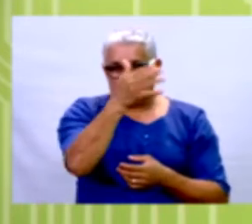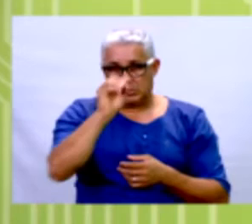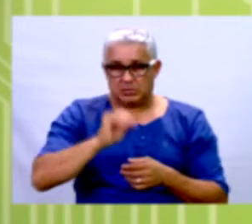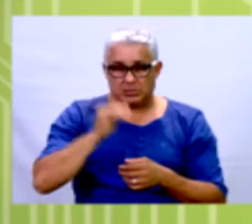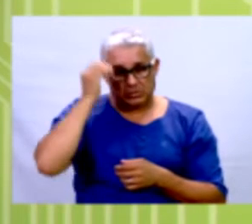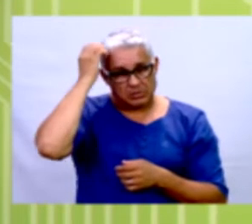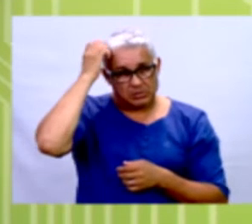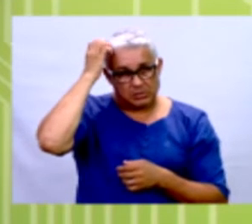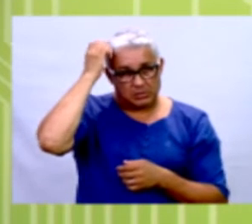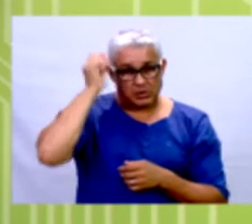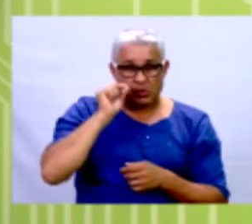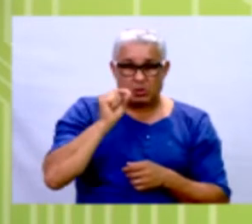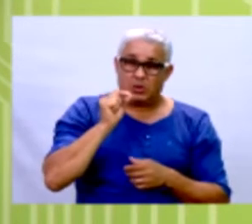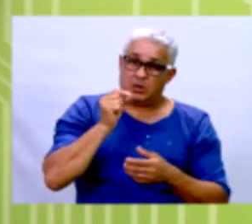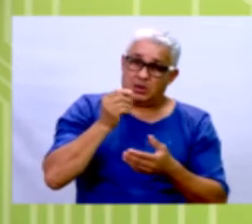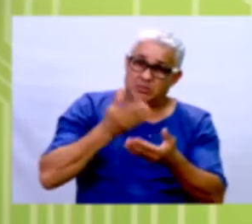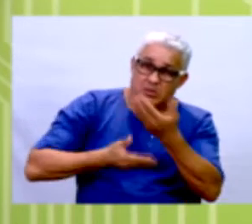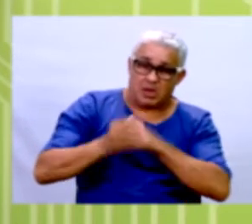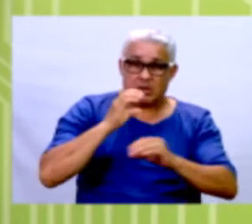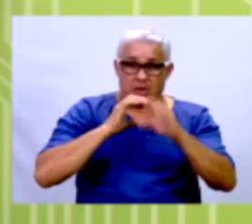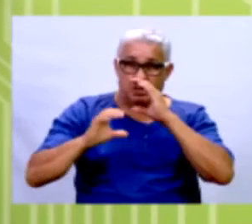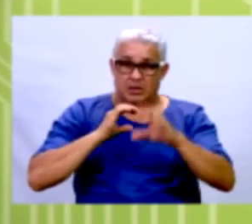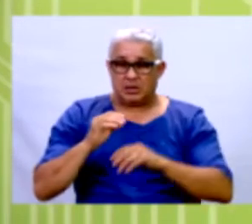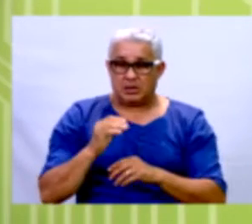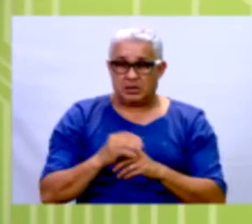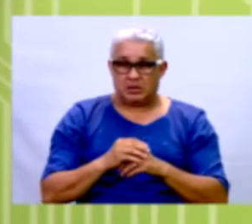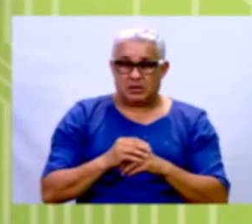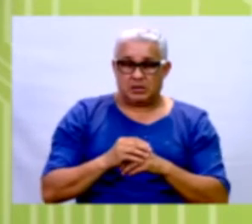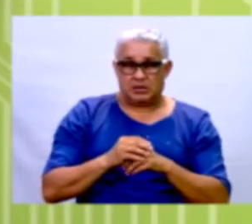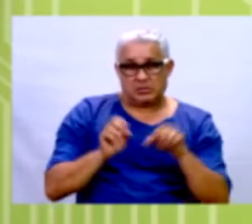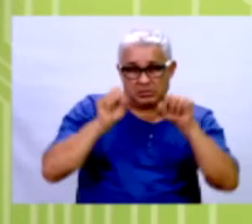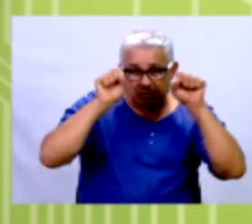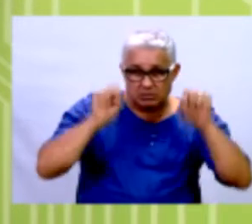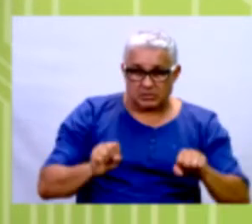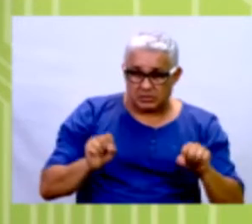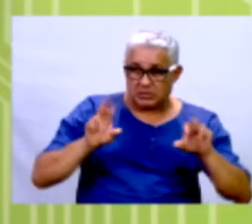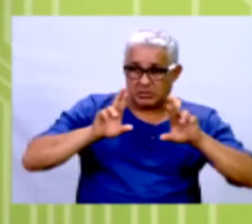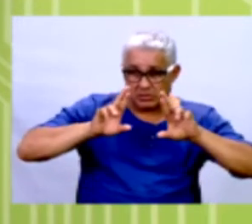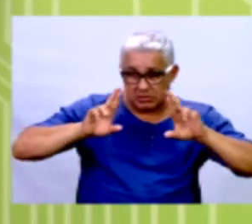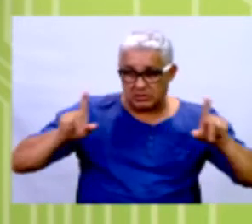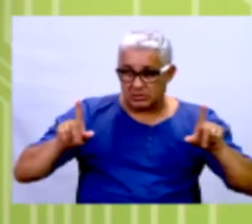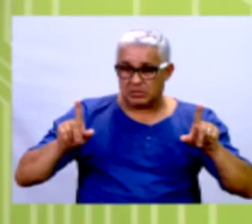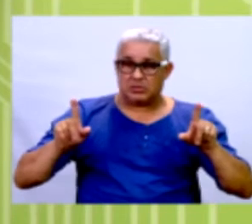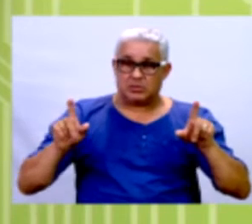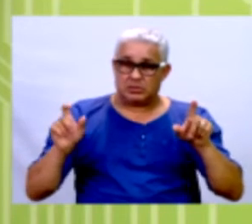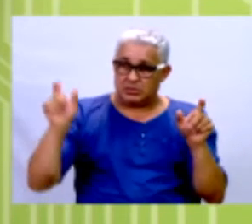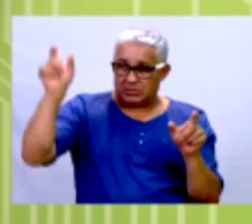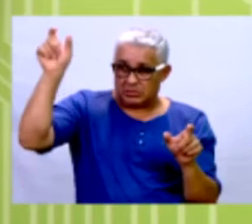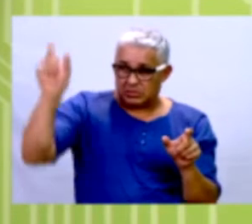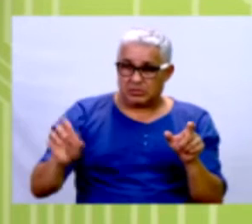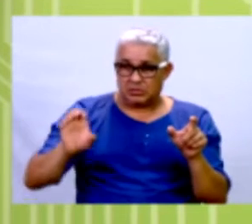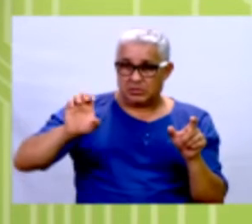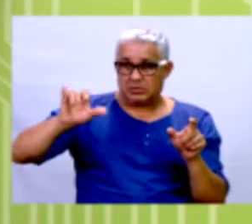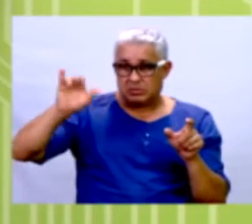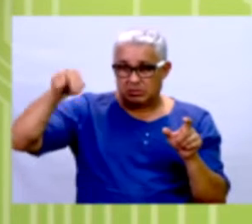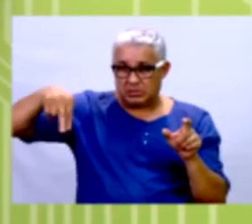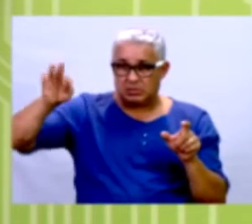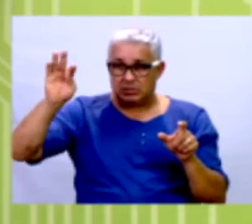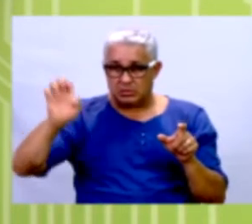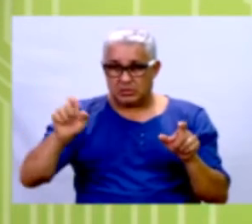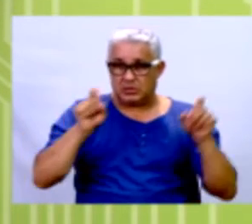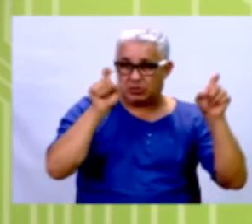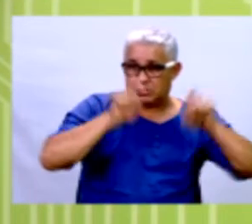essa comunicação entre dois sistemas, né? Entre dois formatos, né? Cliente e servidor, certo? E aí ele